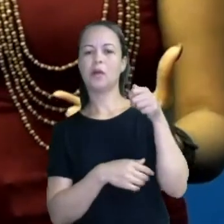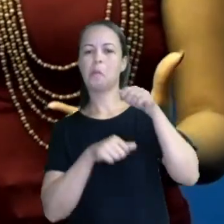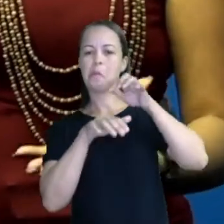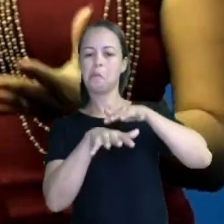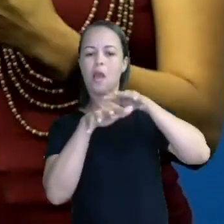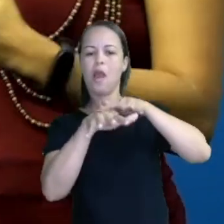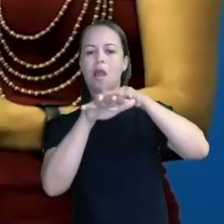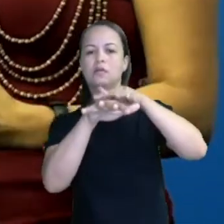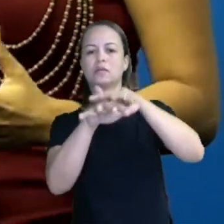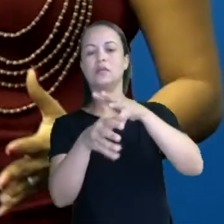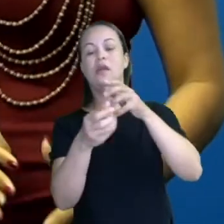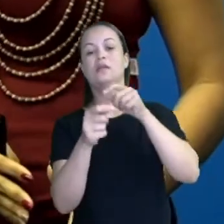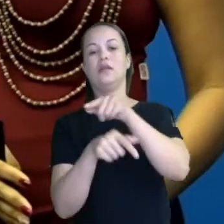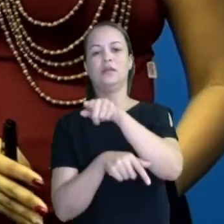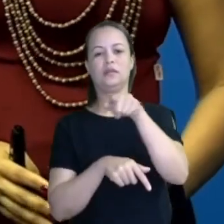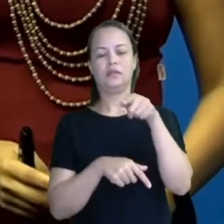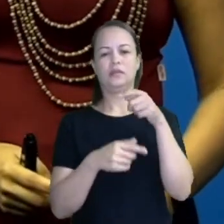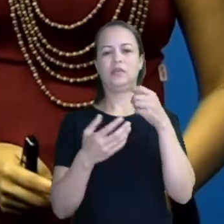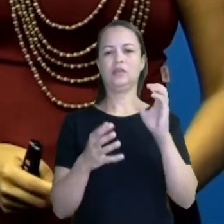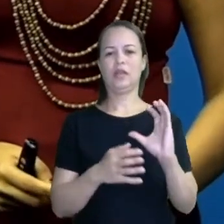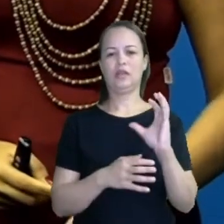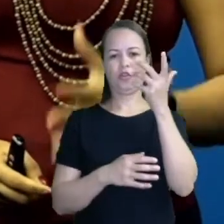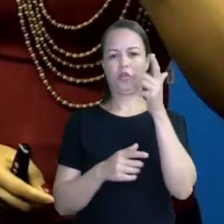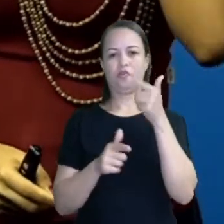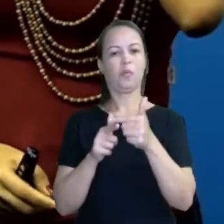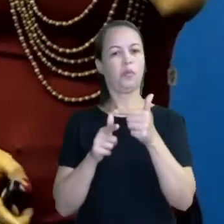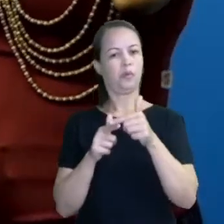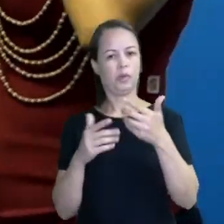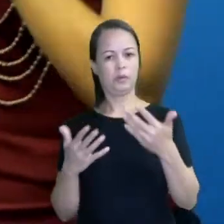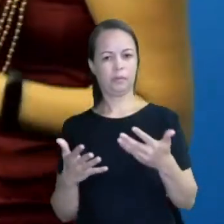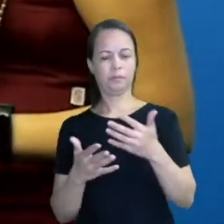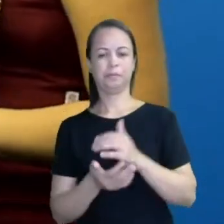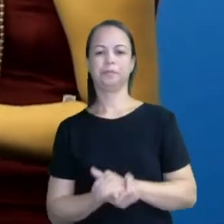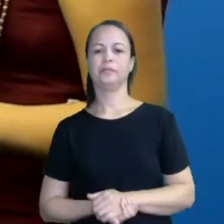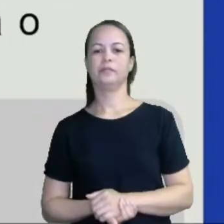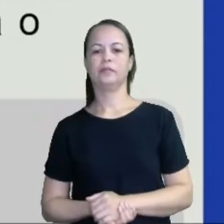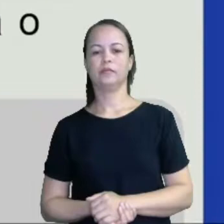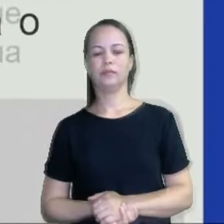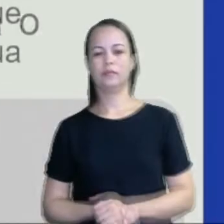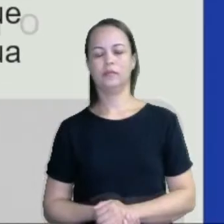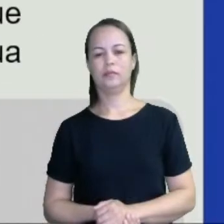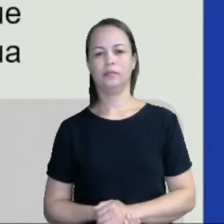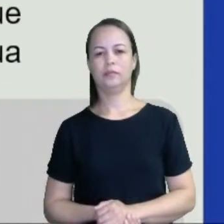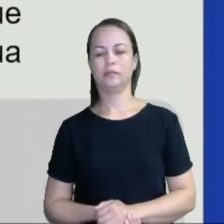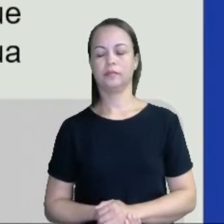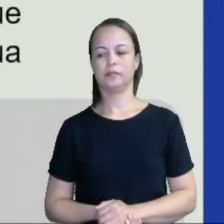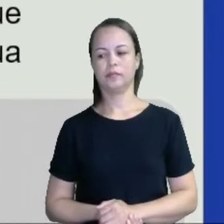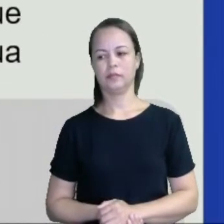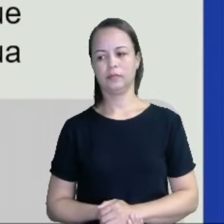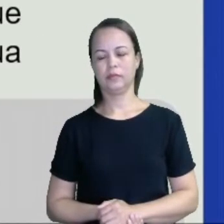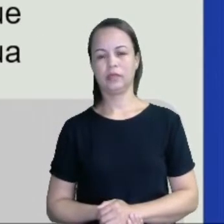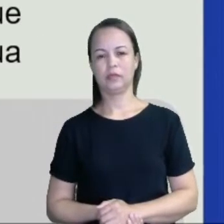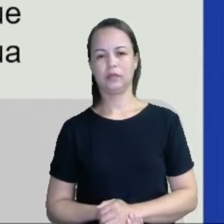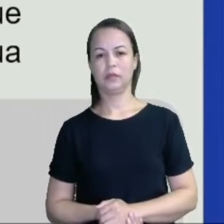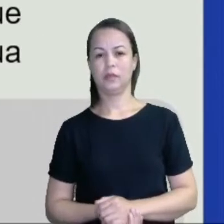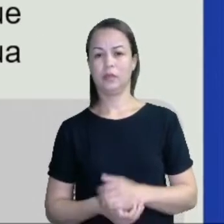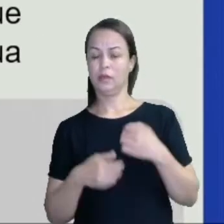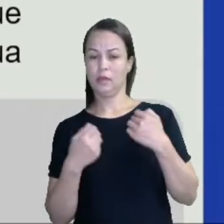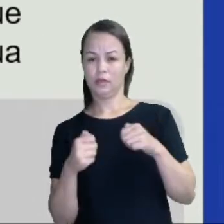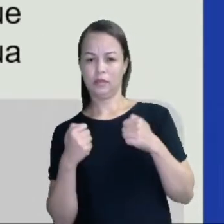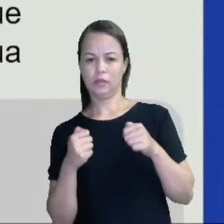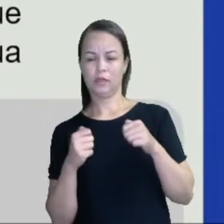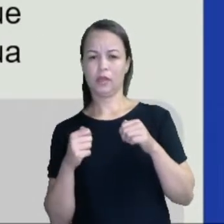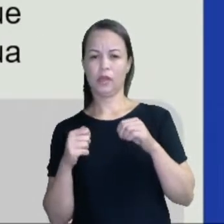ouça e solucione o seu problema, tá bom? Vamos lá, continuando. Além disso, é possível recorrer